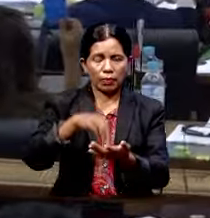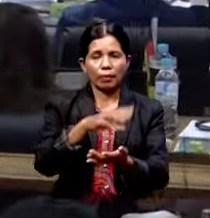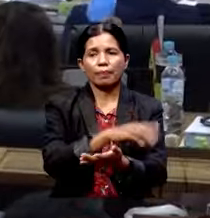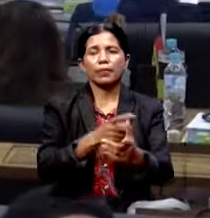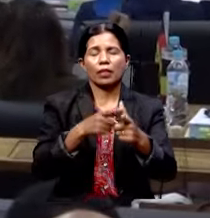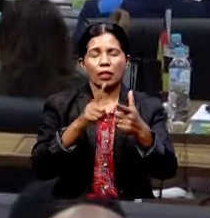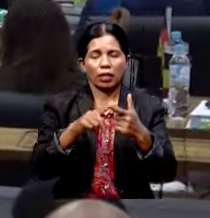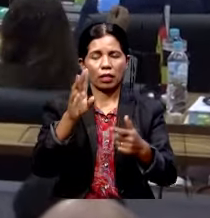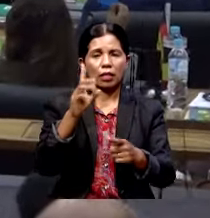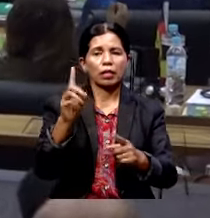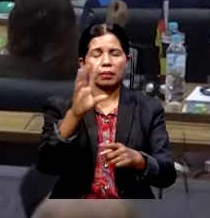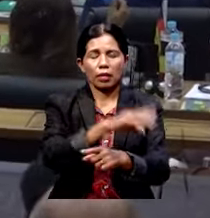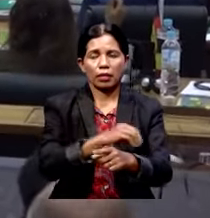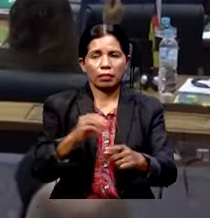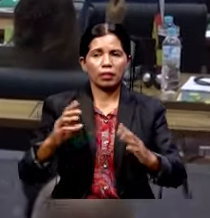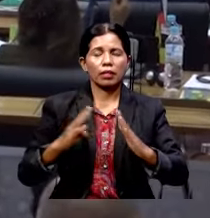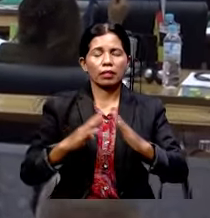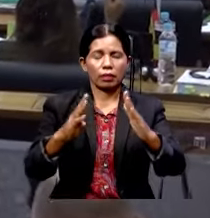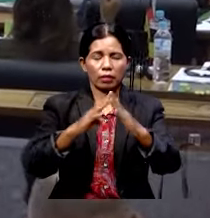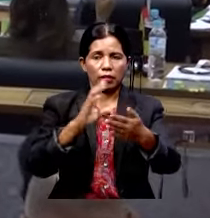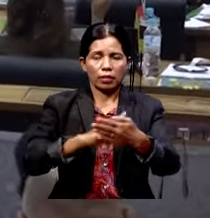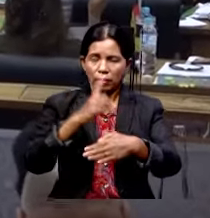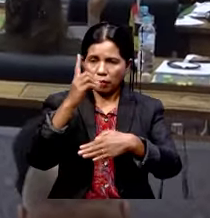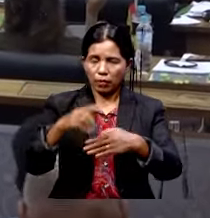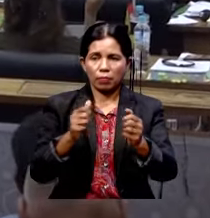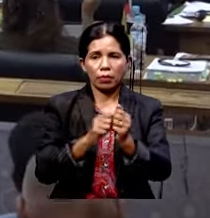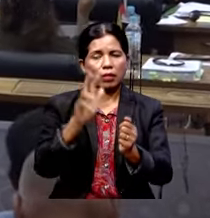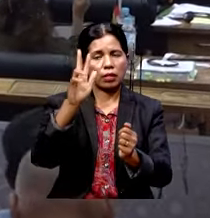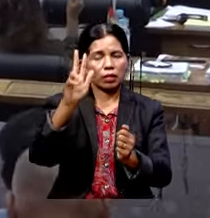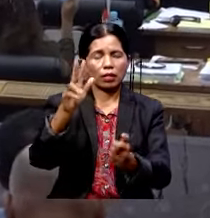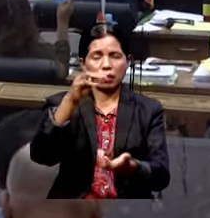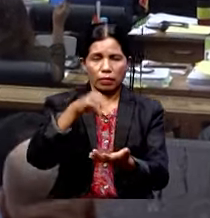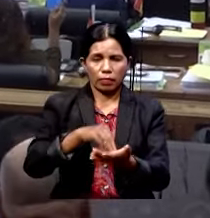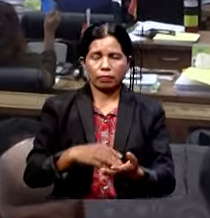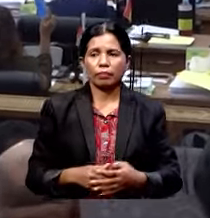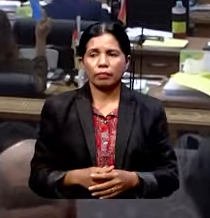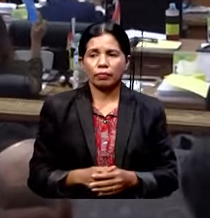menor tocou ida recém capital desenvolvimento tocou todo recém equipa cobertura GMN.